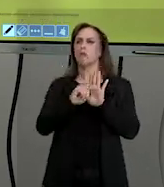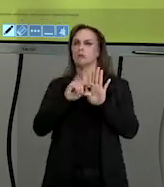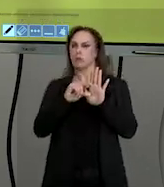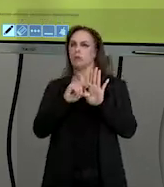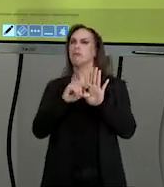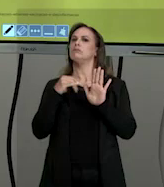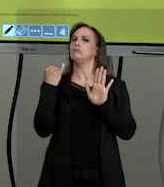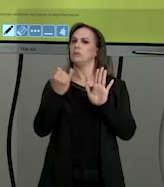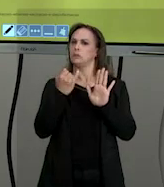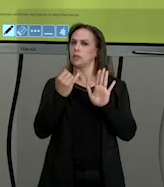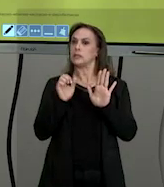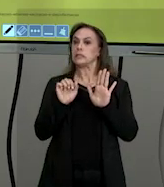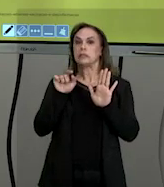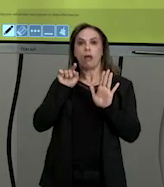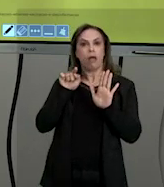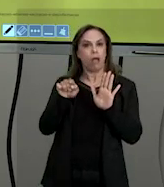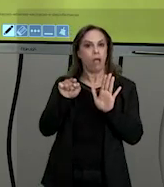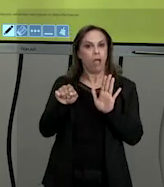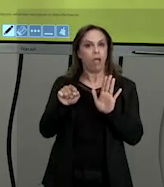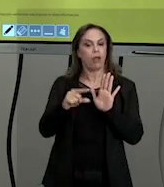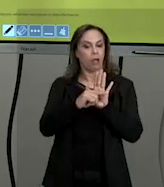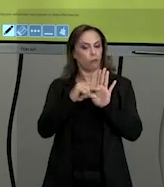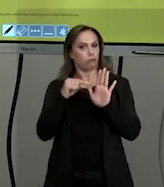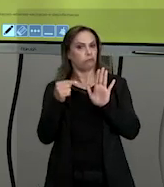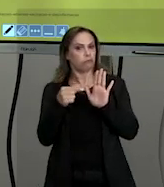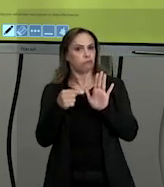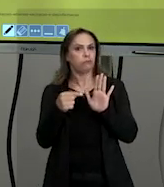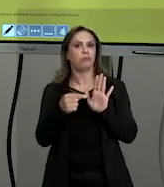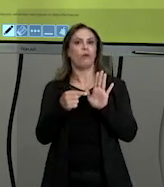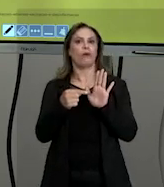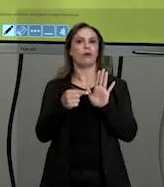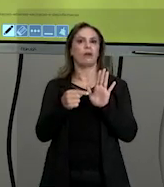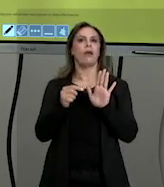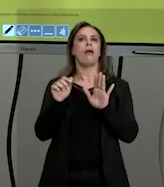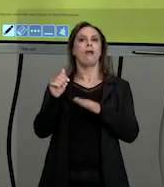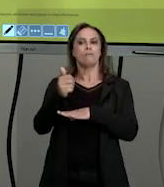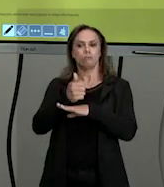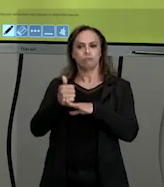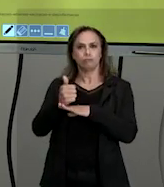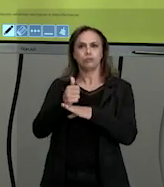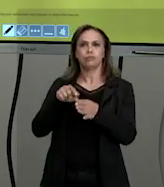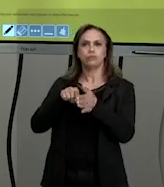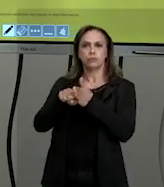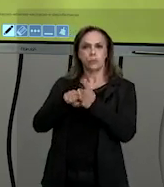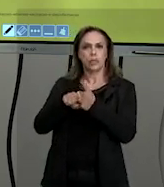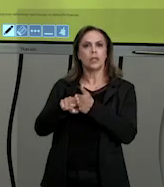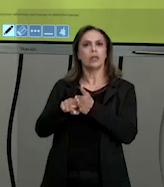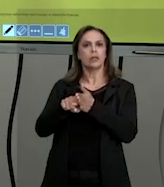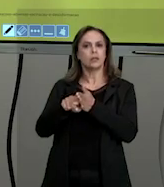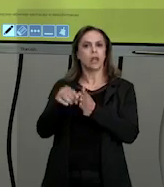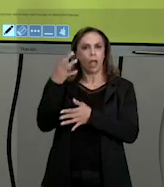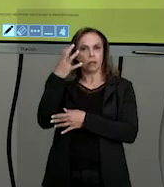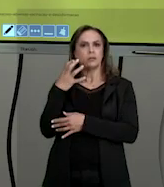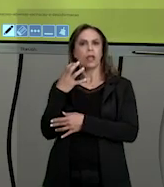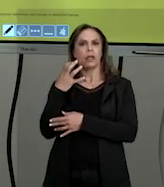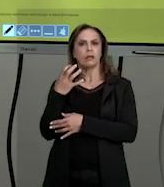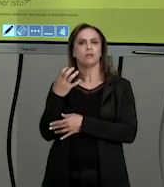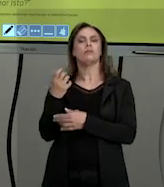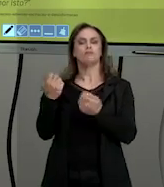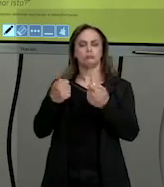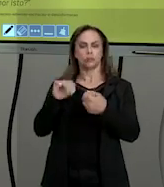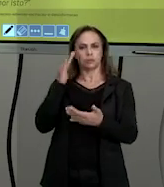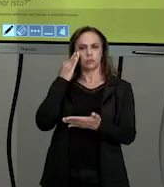cientista, você pode confiar nele. Se ele é um cientista sério, né? Você pode confiar nele, tá bom?